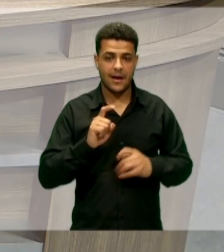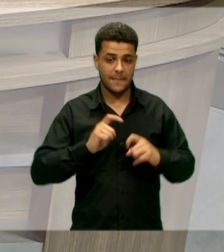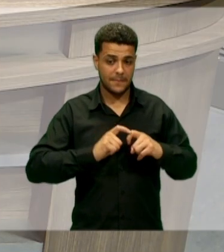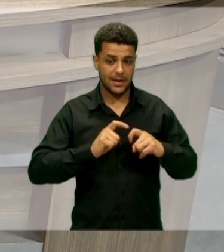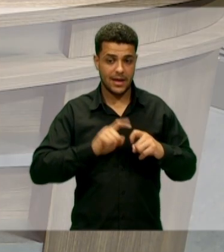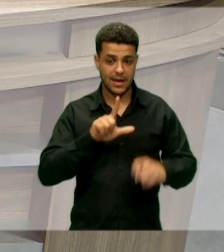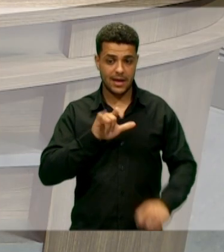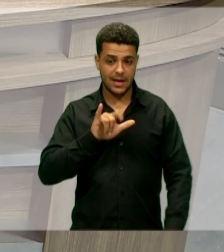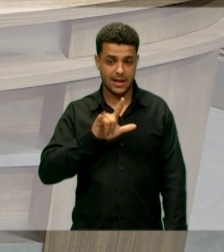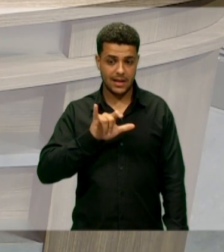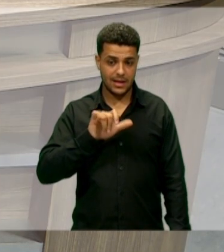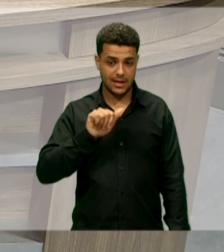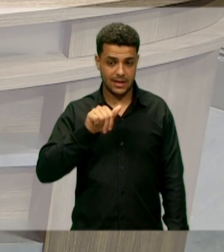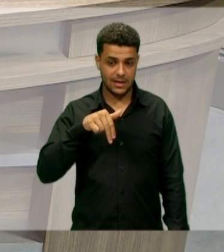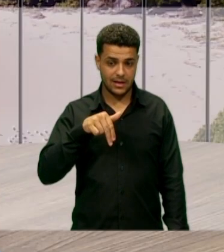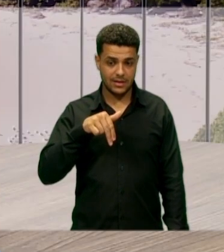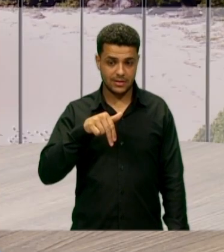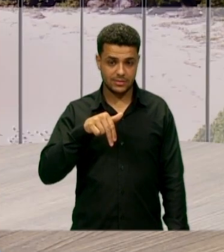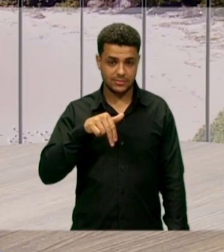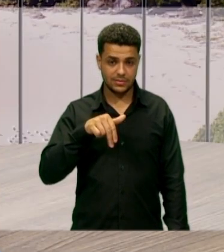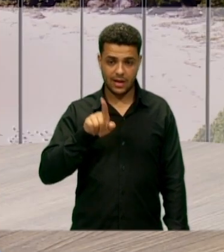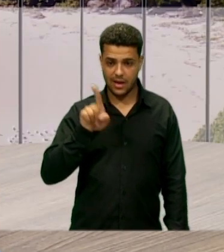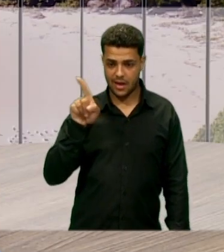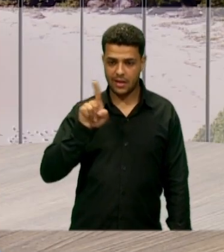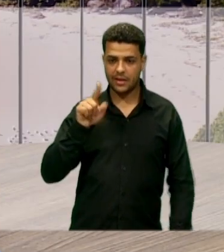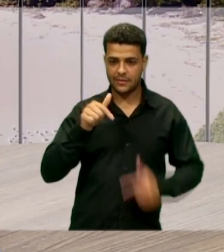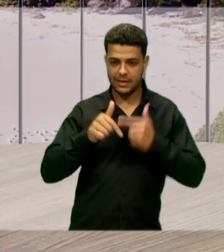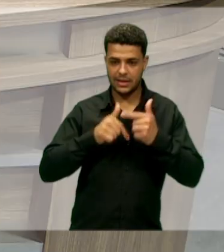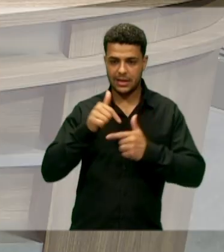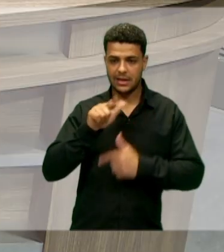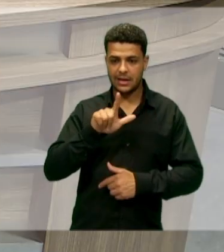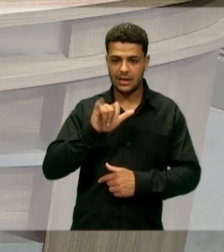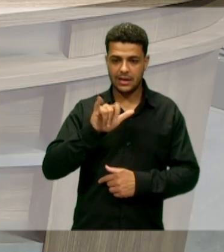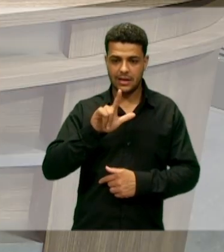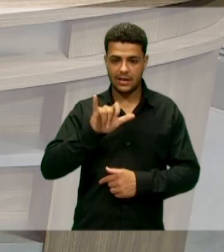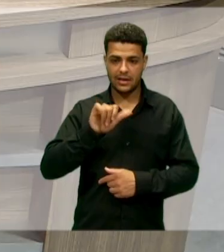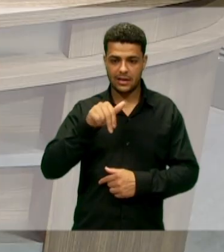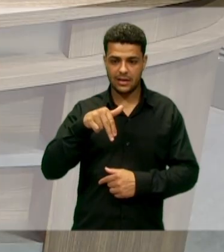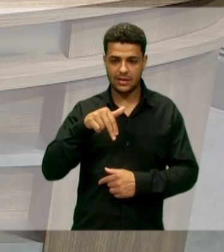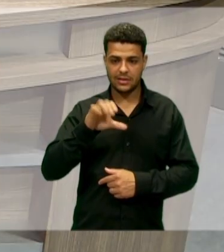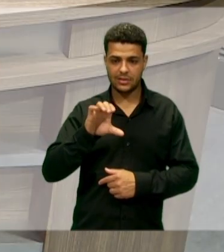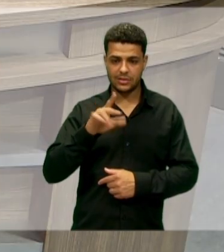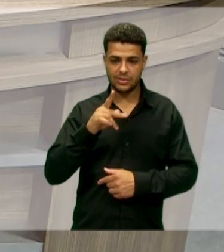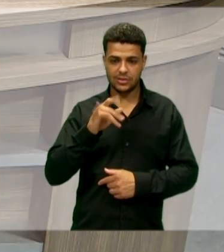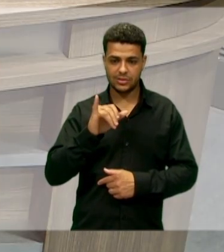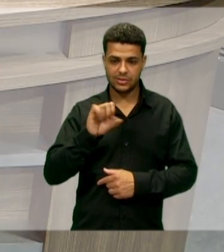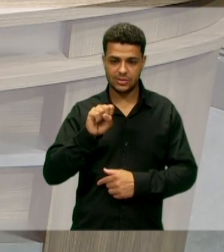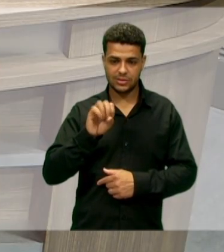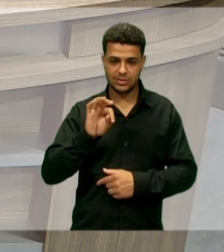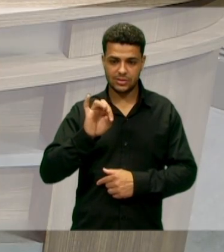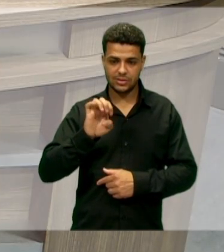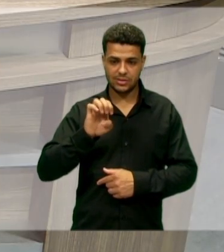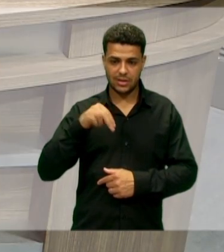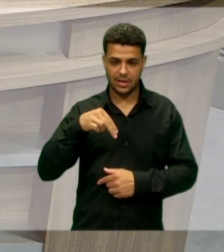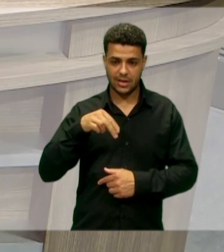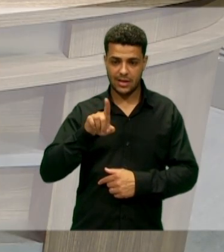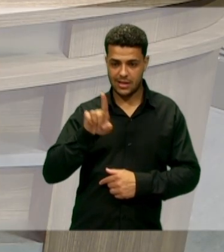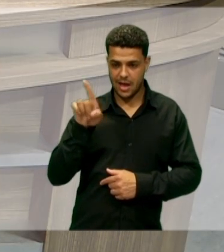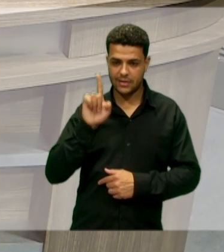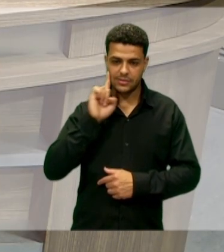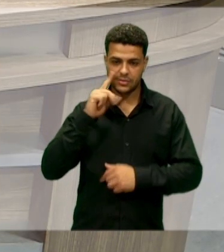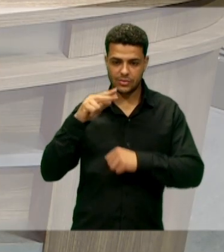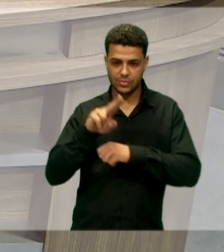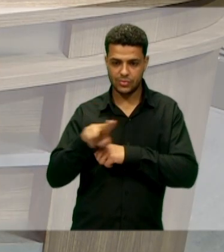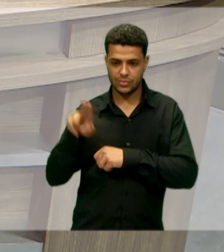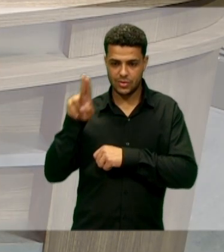Lilian Schuster, que ela era da Universidade da Pensilvânia, trabalhava só com... Lilian Schuster. Da Universidade da Pensilvânia. Ela trabalhava só com